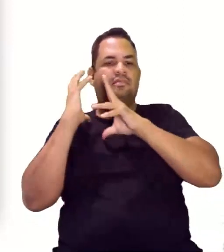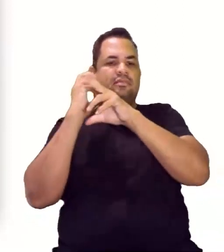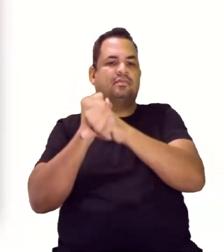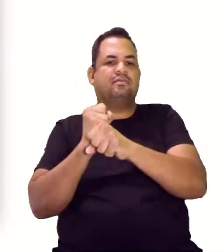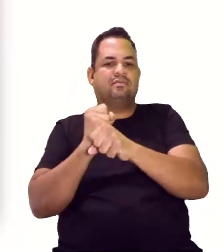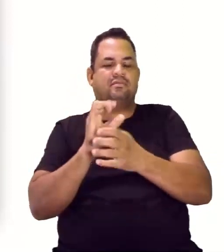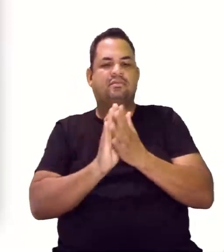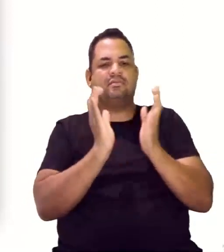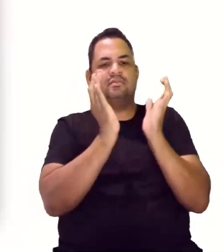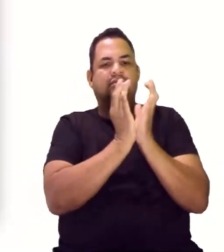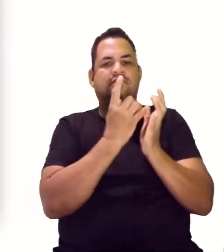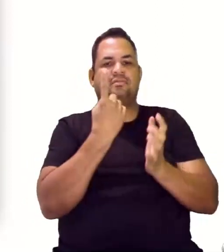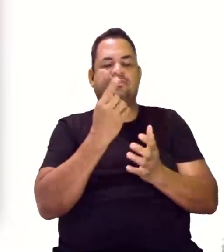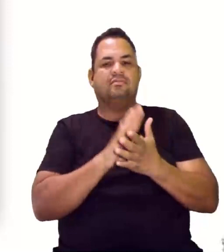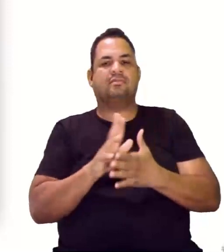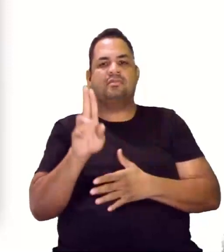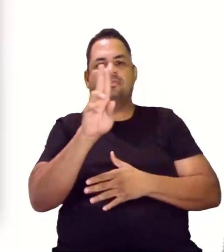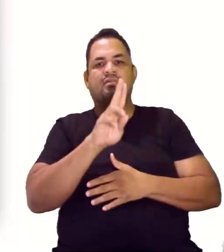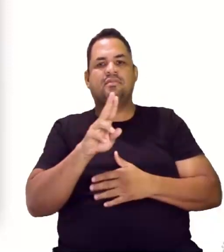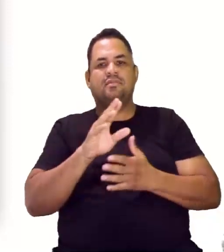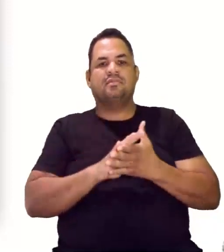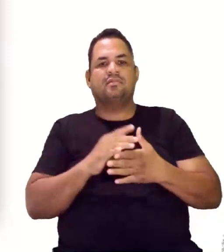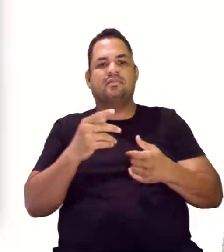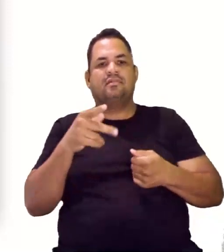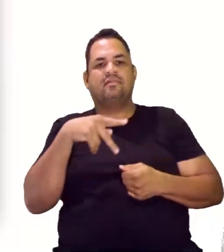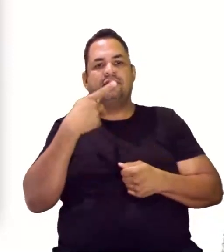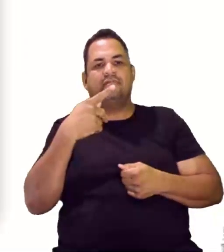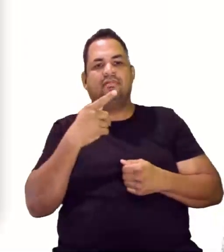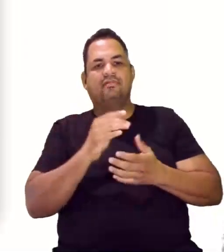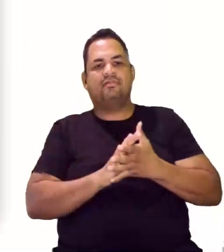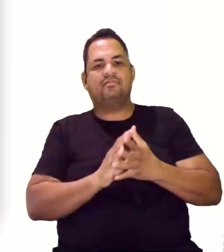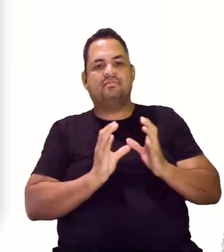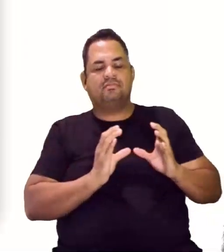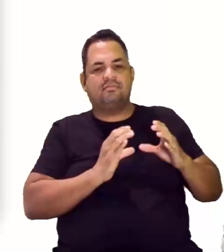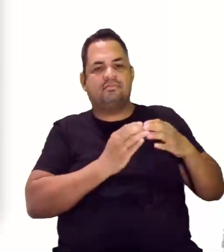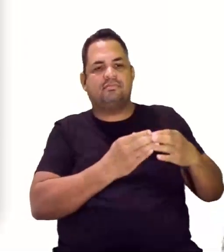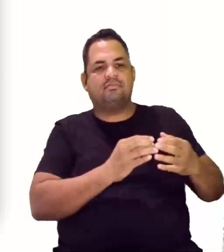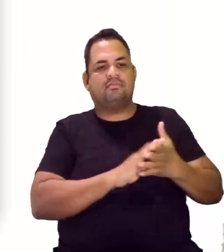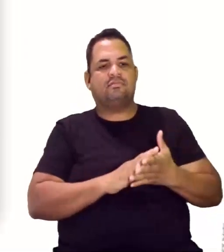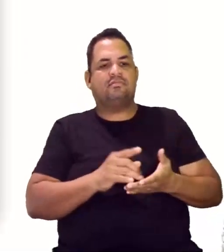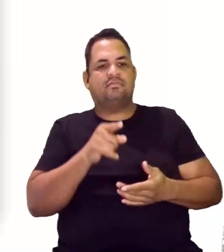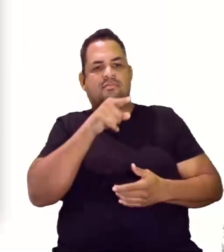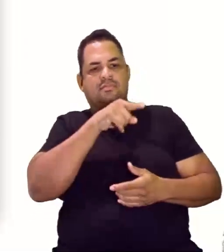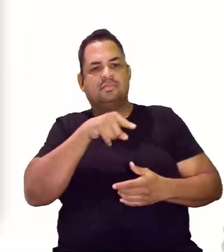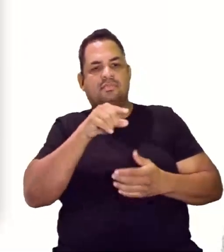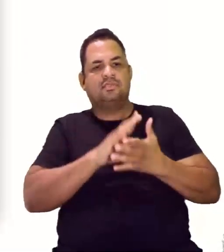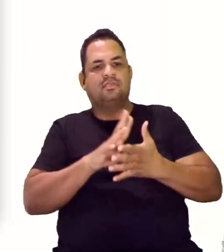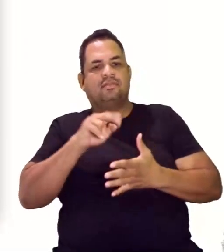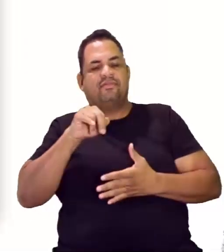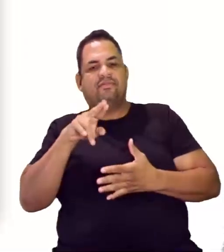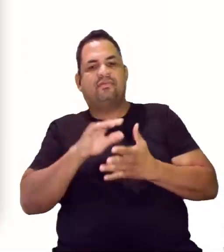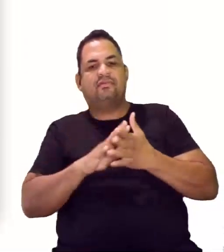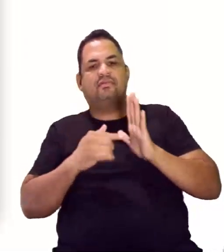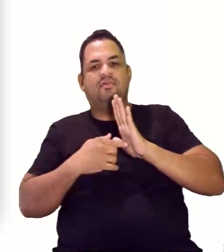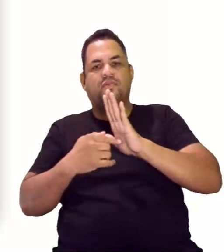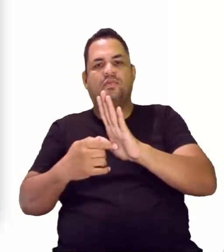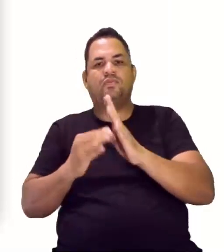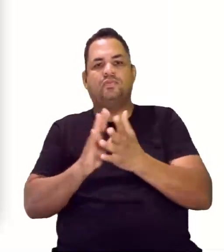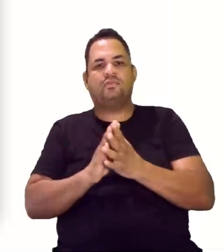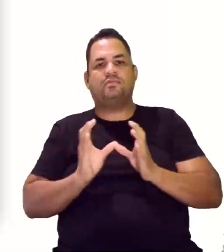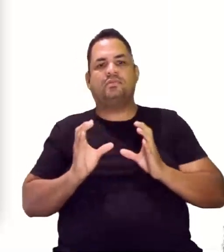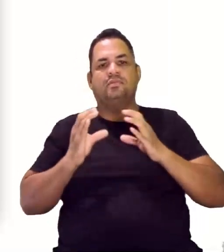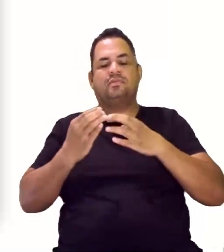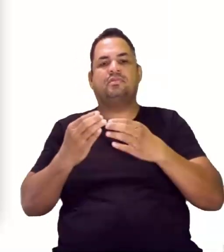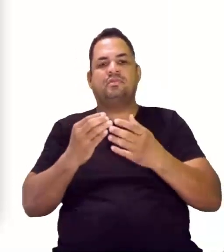da unidade 1, né? Que a gente pode estar usando aqui também, falando da parte de conjuntos, do diagrama de Venn, a representação de